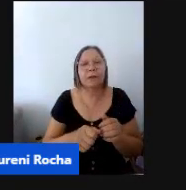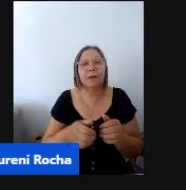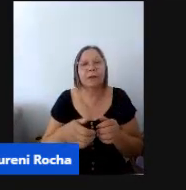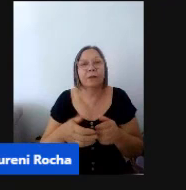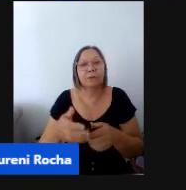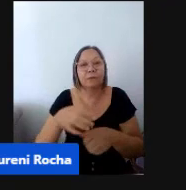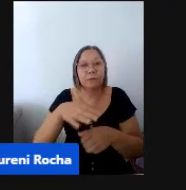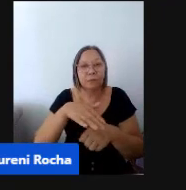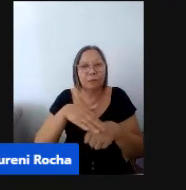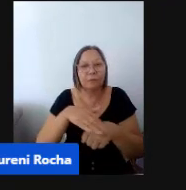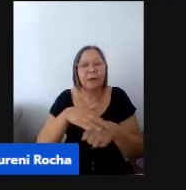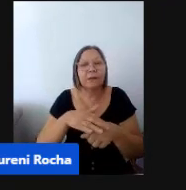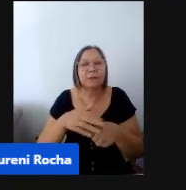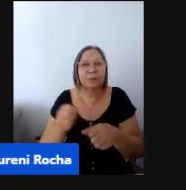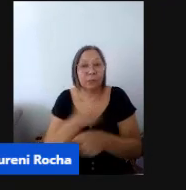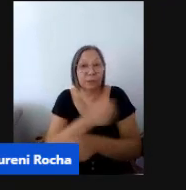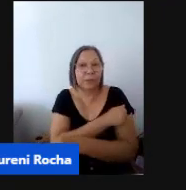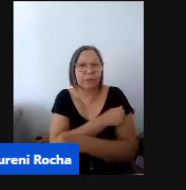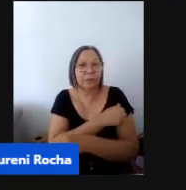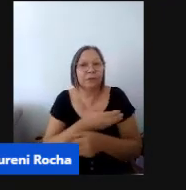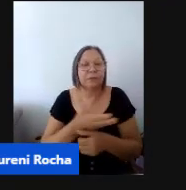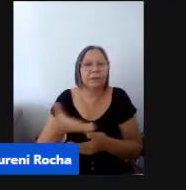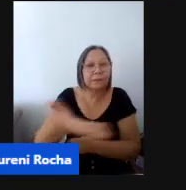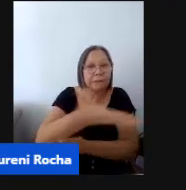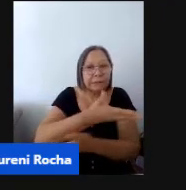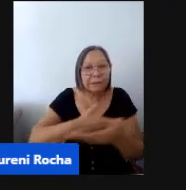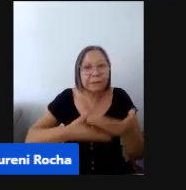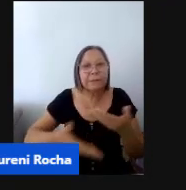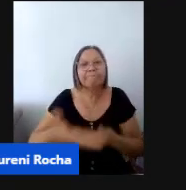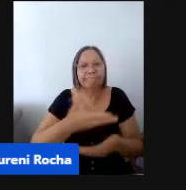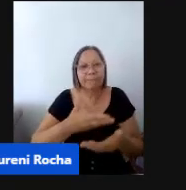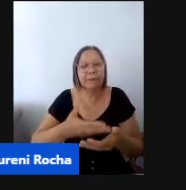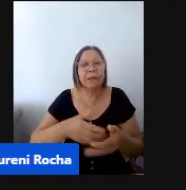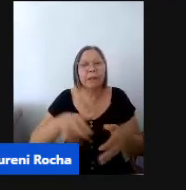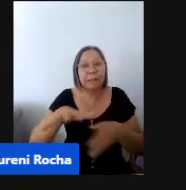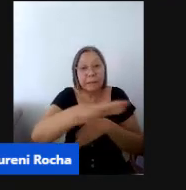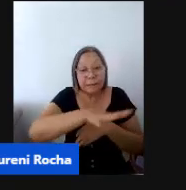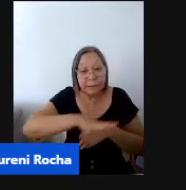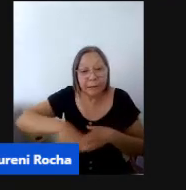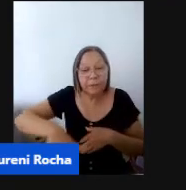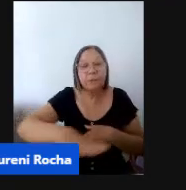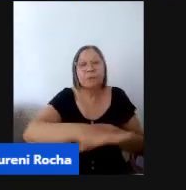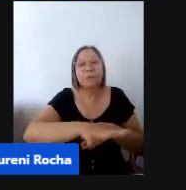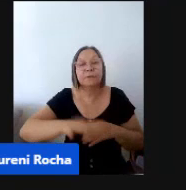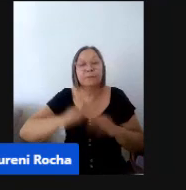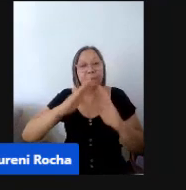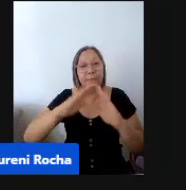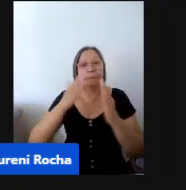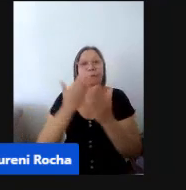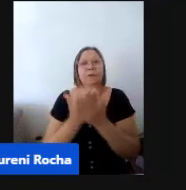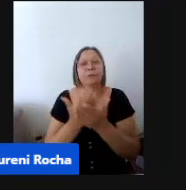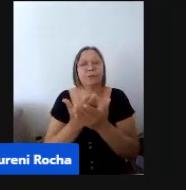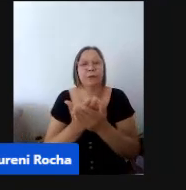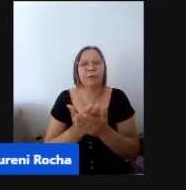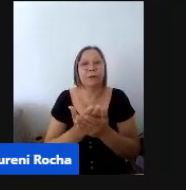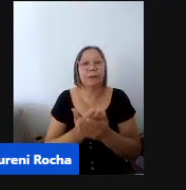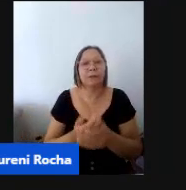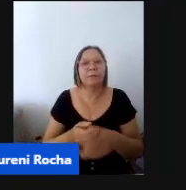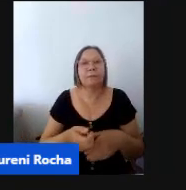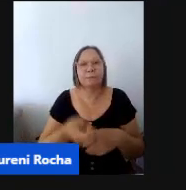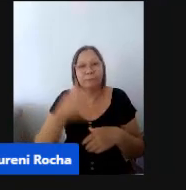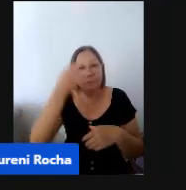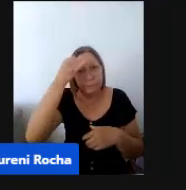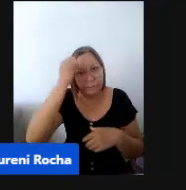nos namoros, enfim. A sexualidade está no espaço da escola e, como tal, ele não pode ser negado. Pelo